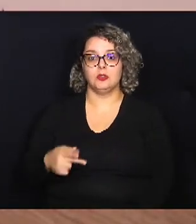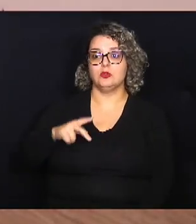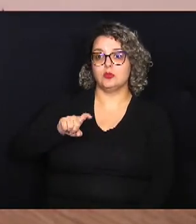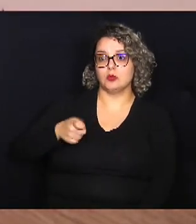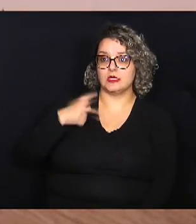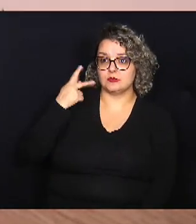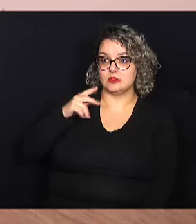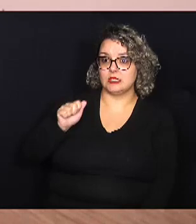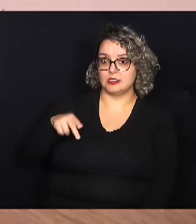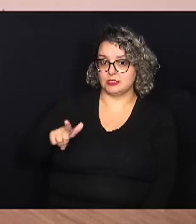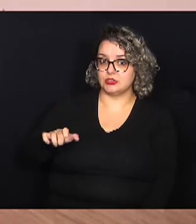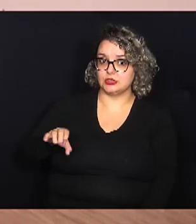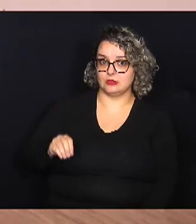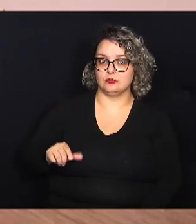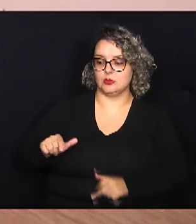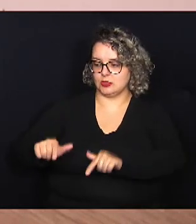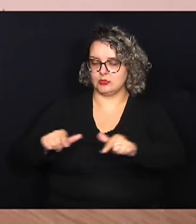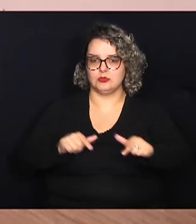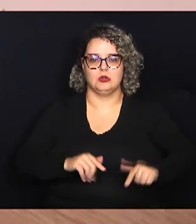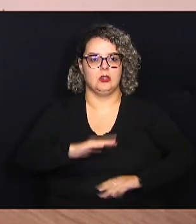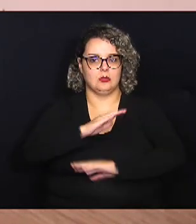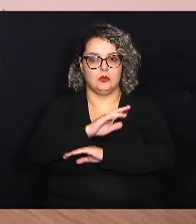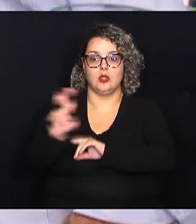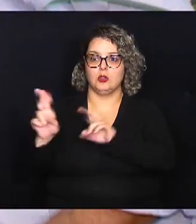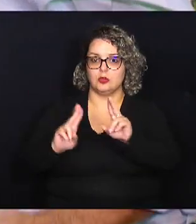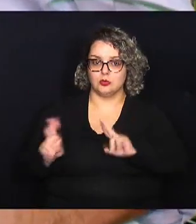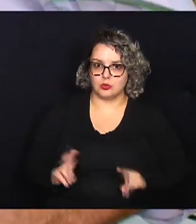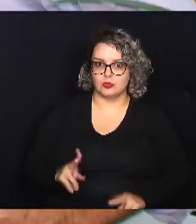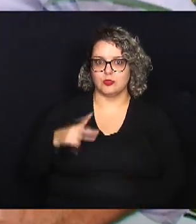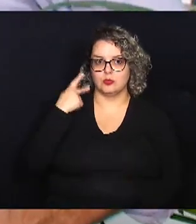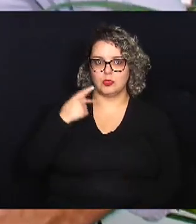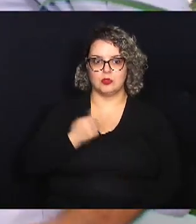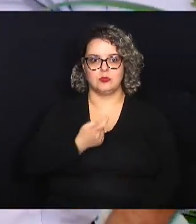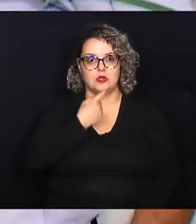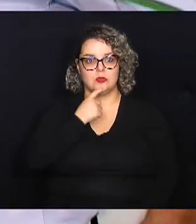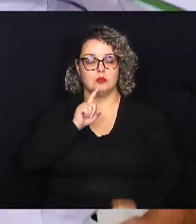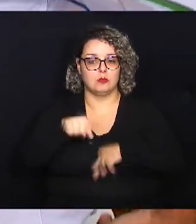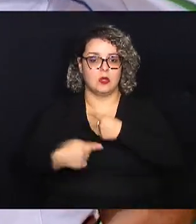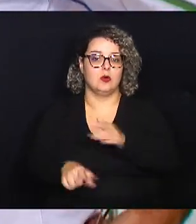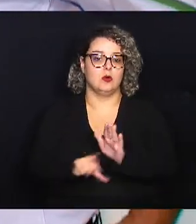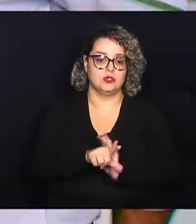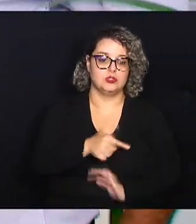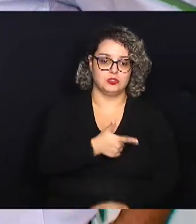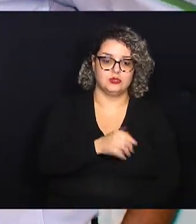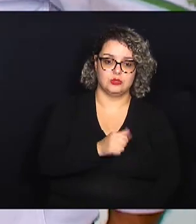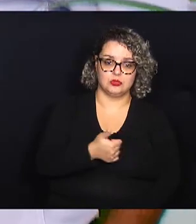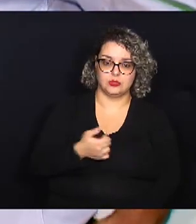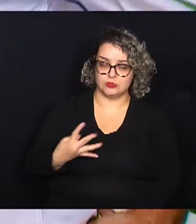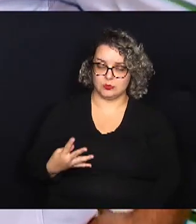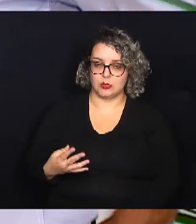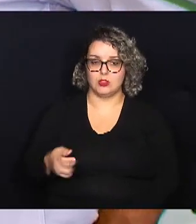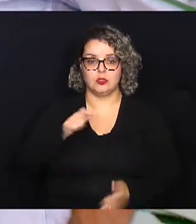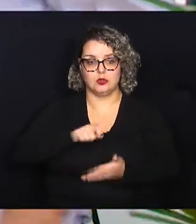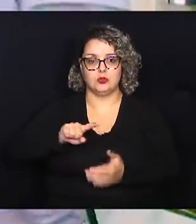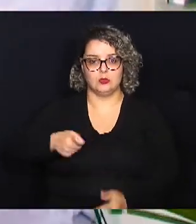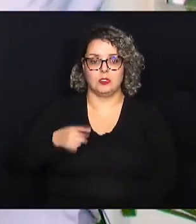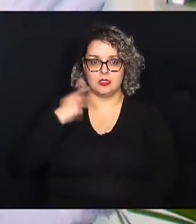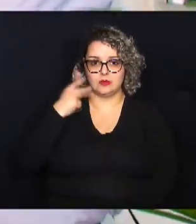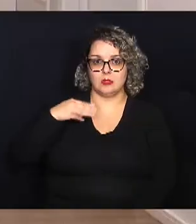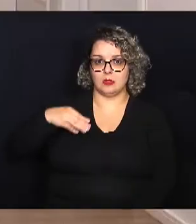as instalações da Câmara com o nome do político campineiro. Outra lei de 2014, de autoria do ex-vereador